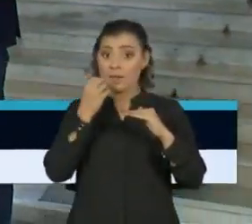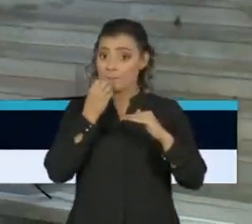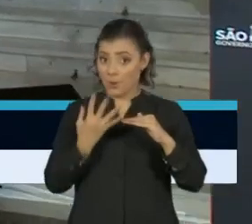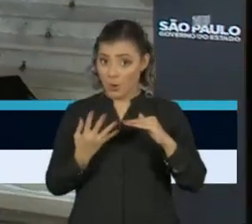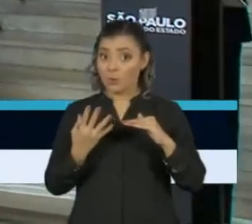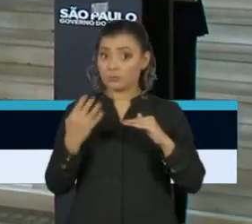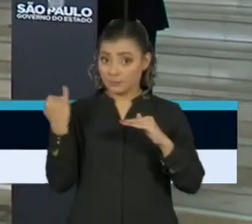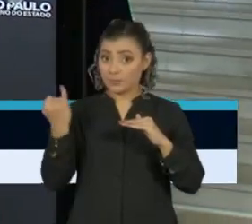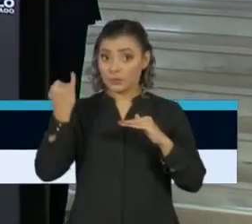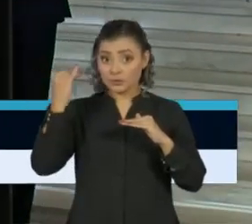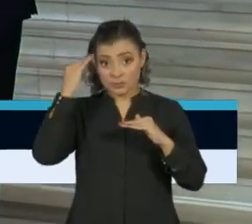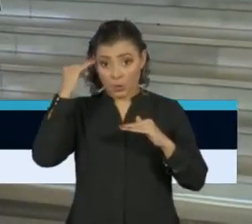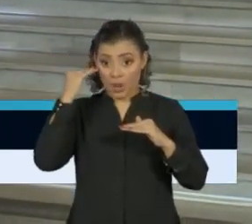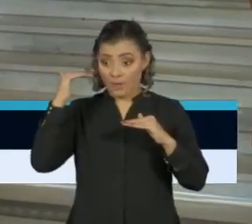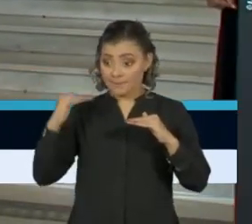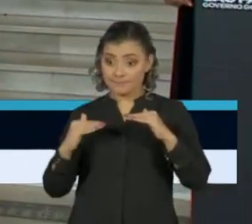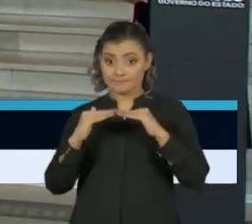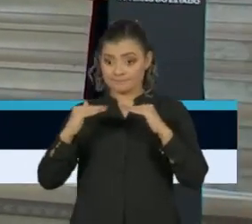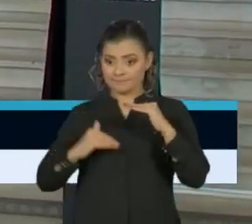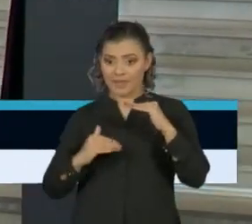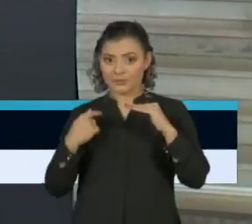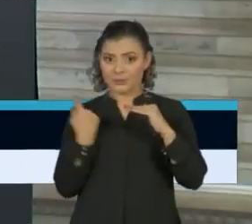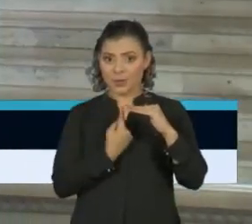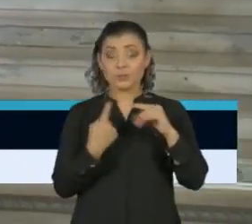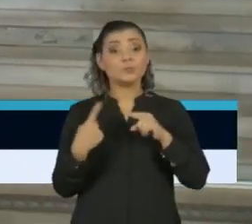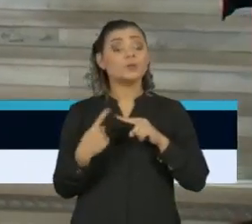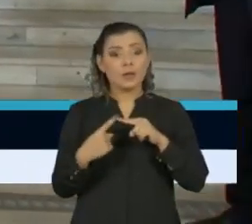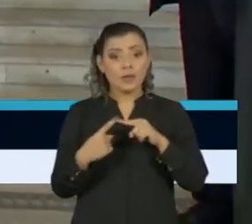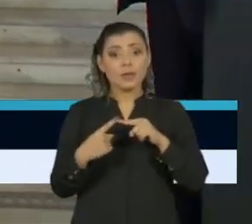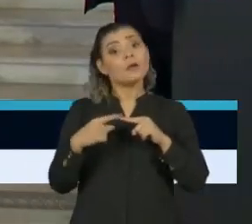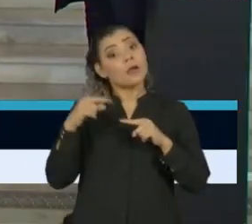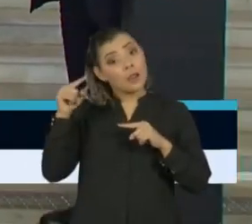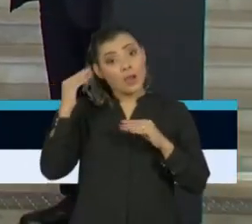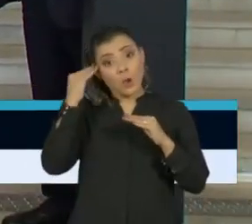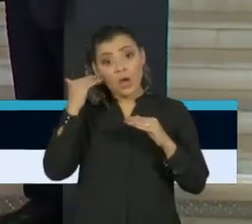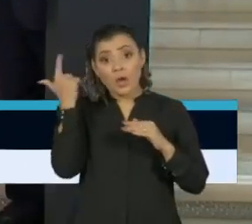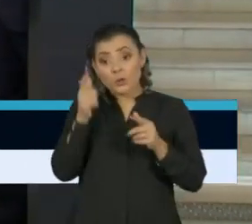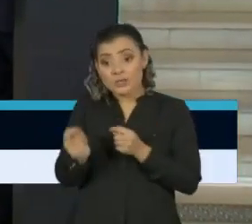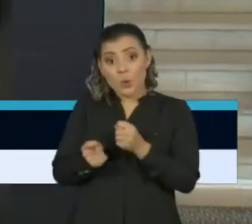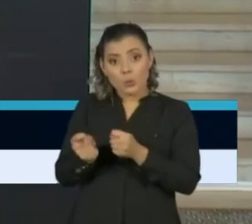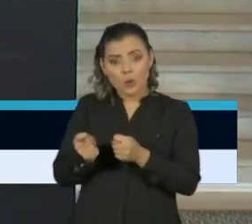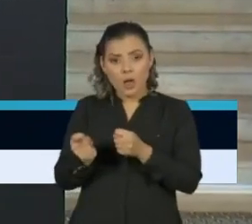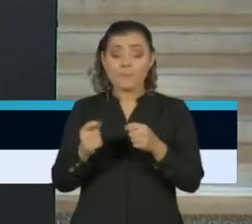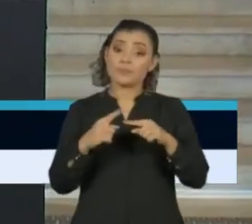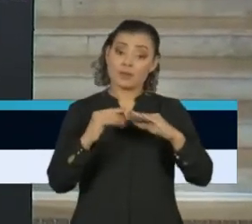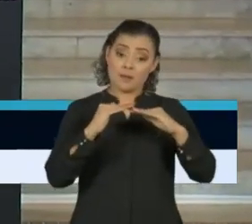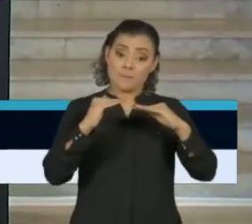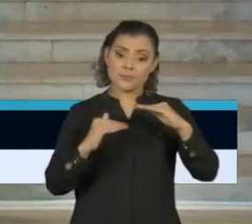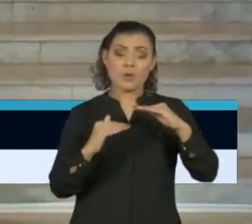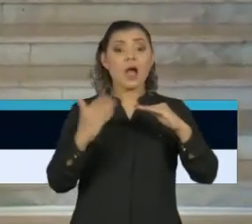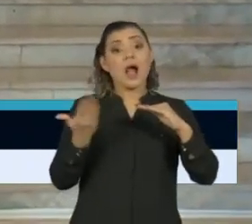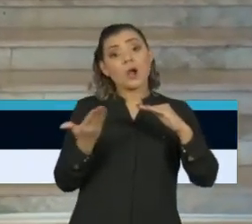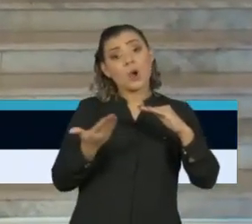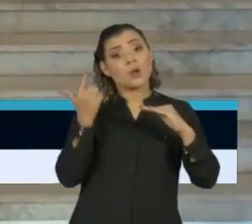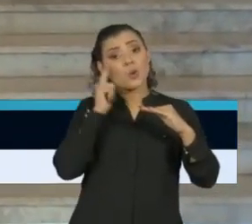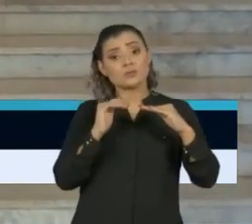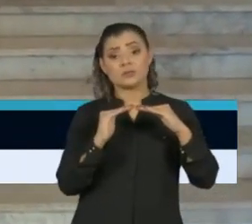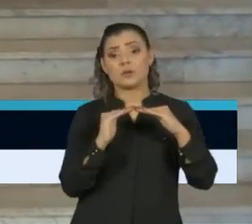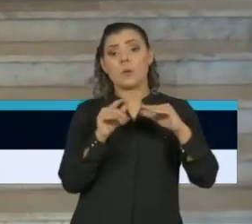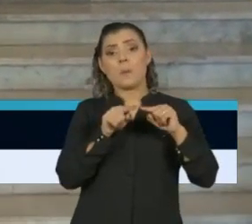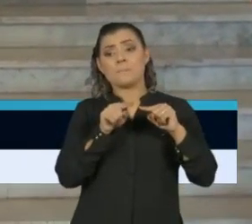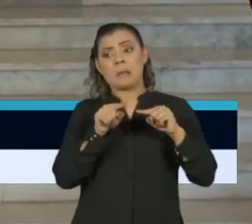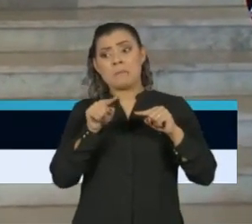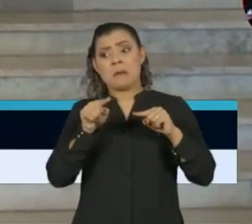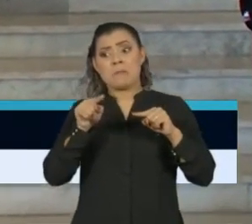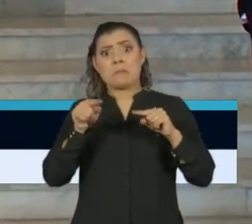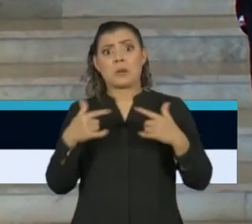coisa importante. E segundo, é que ela fez uma curva para a direita e agora está embicando mais para cima.